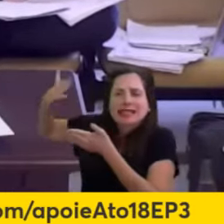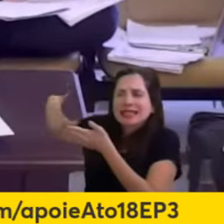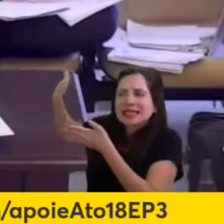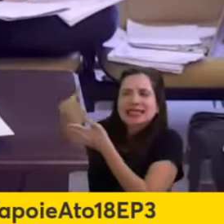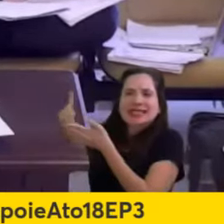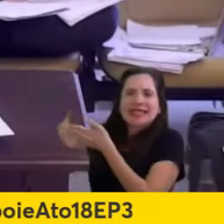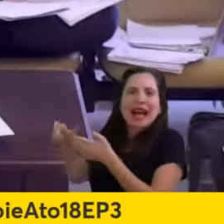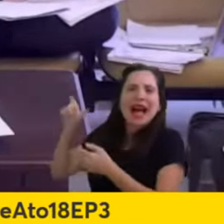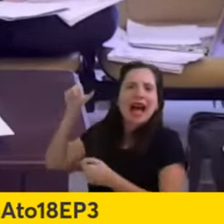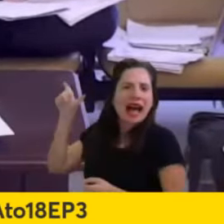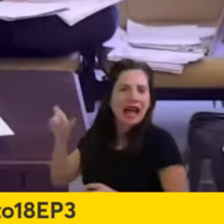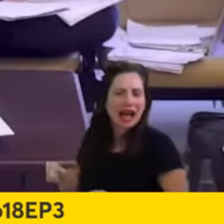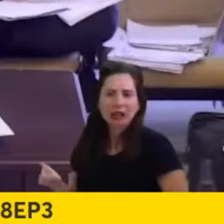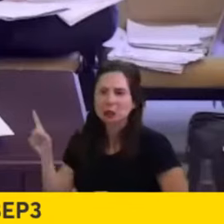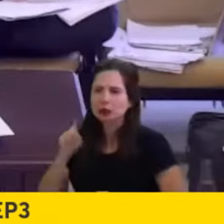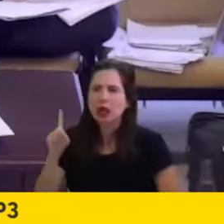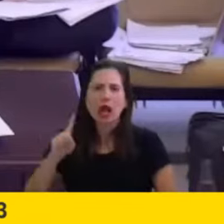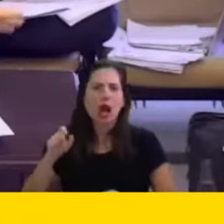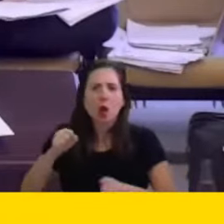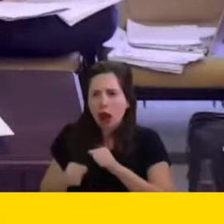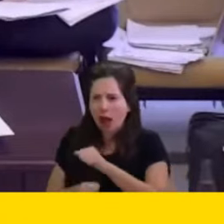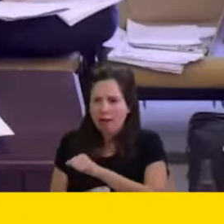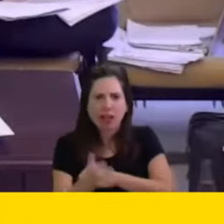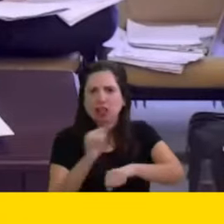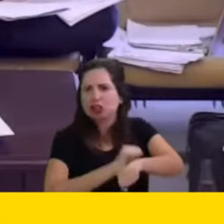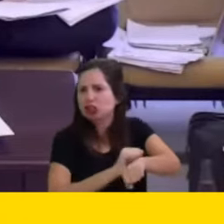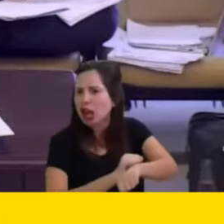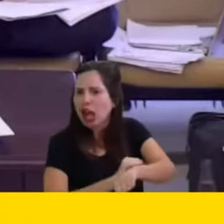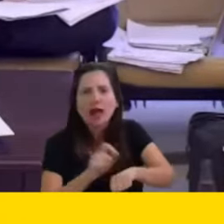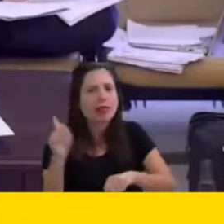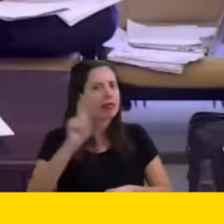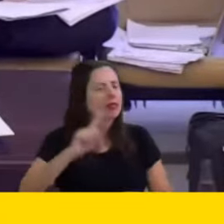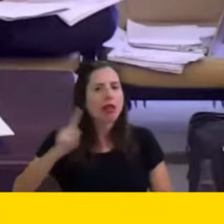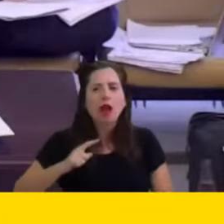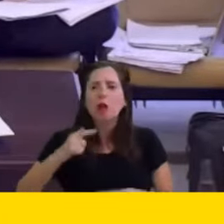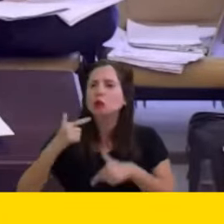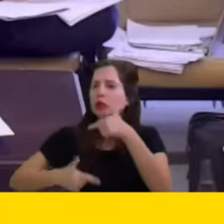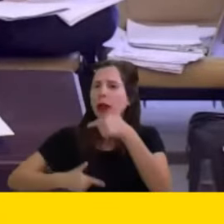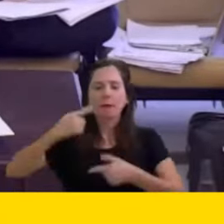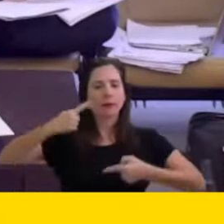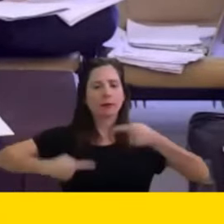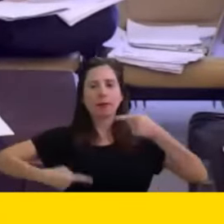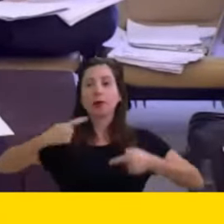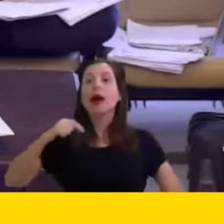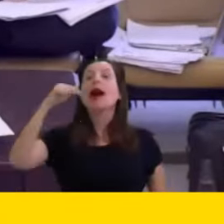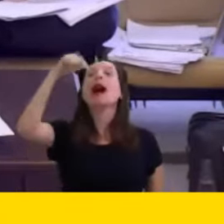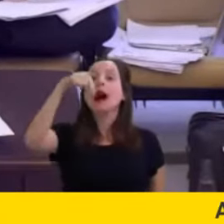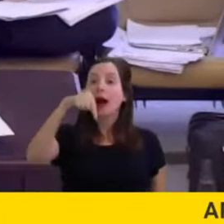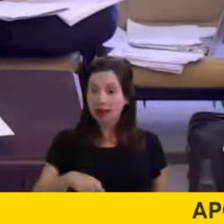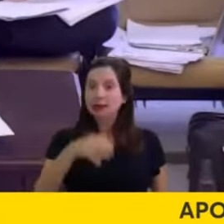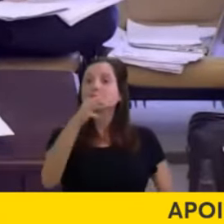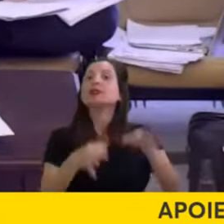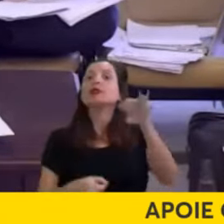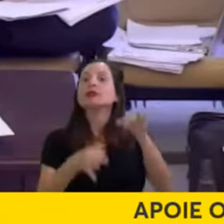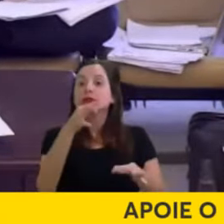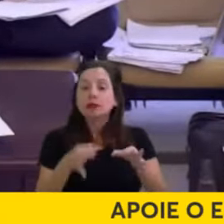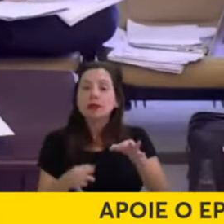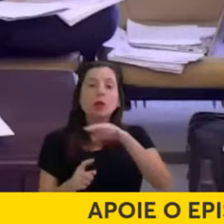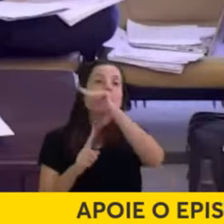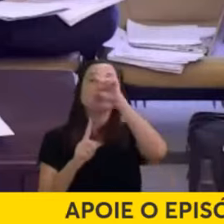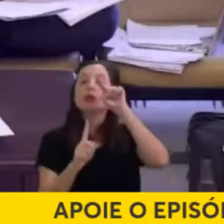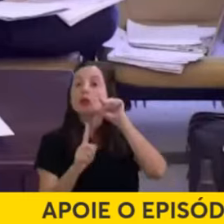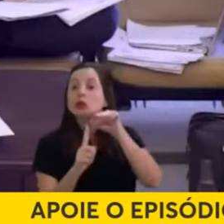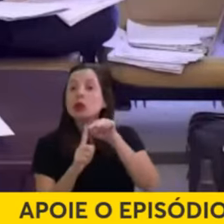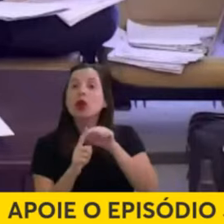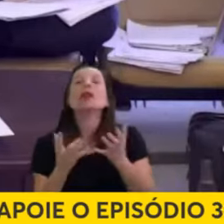aqui operação lava-jato não está sendo julgado aqui trajetória política não está sendo julgado aqui sequer a intencionalidade o que que os o que